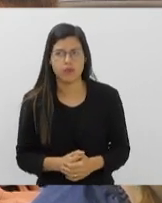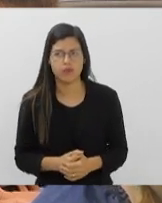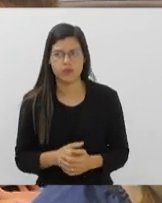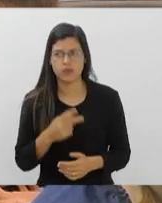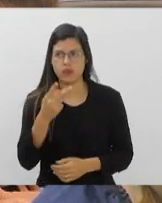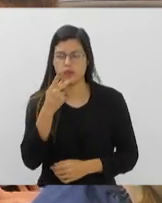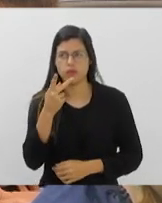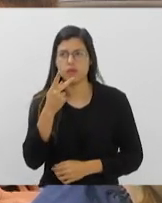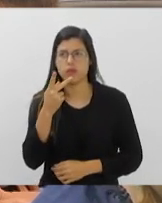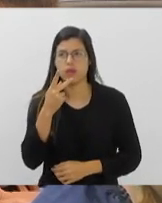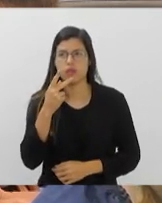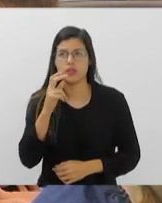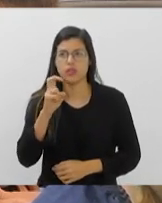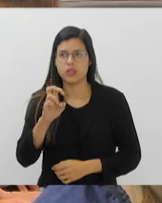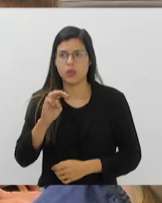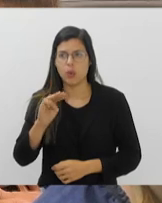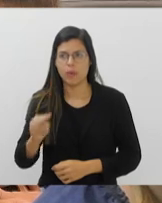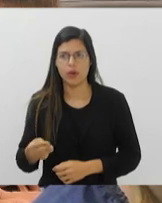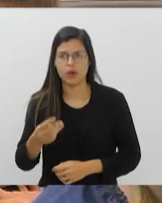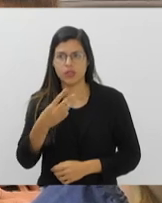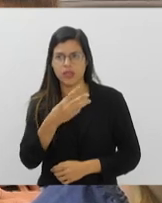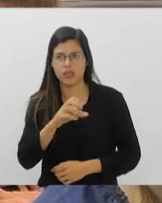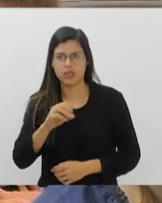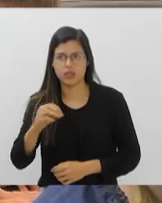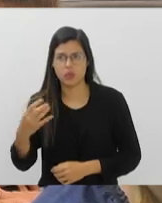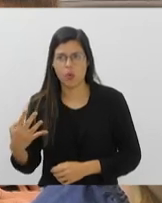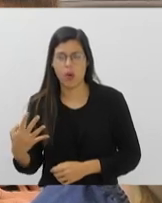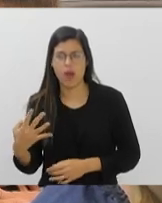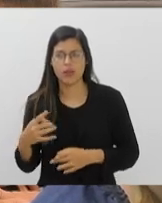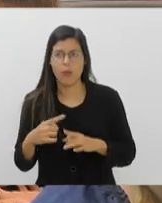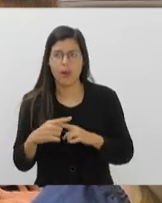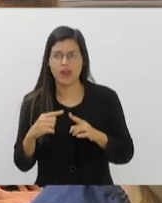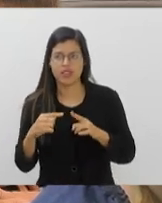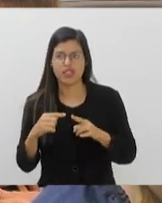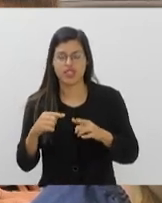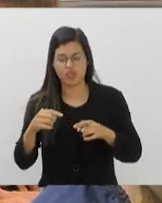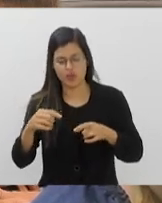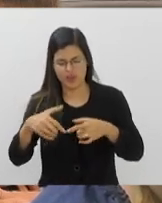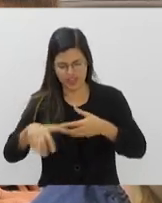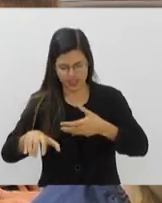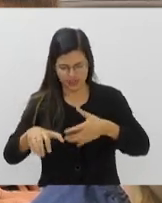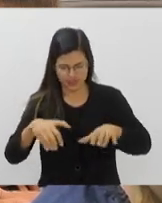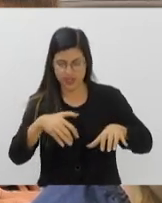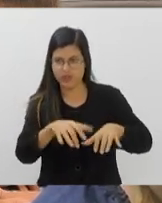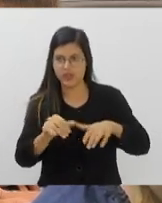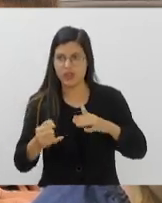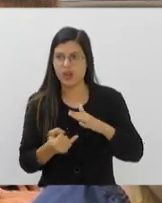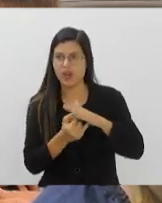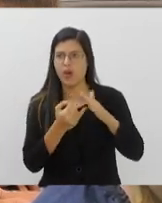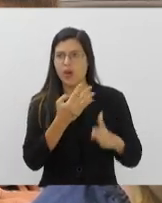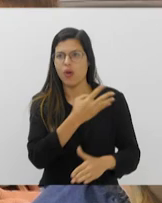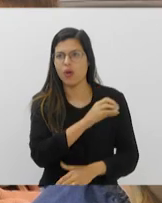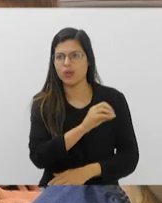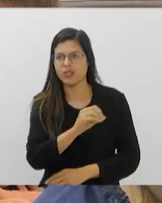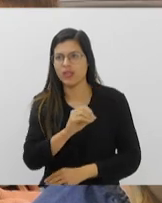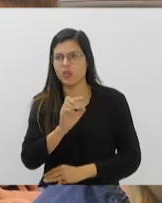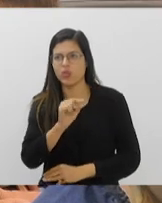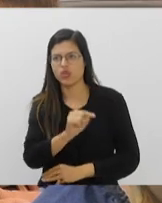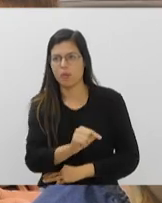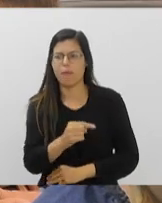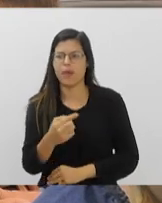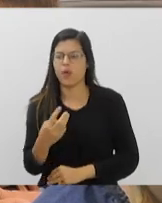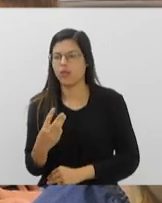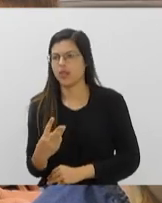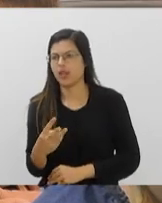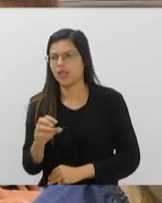recurso do cpdc é R milhões 304 só que quando nós vamos dividir para as instituições vai dar 400.000 para uma e 300